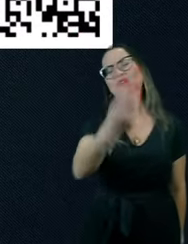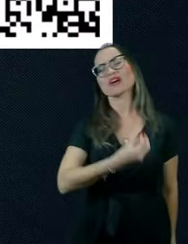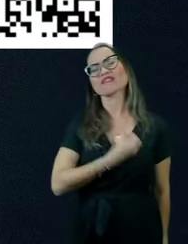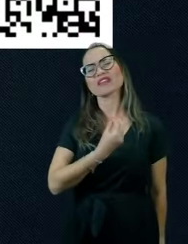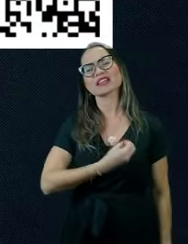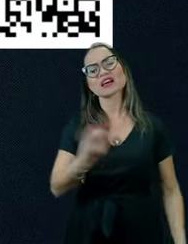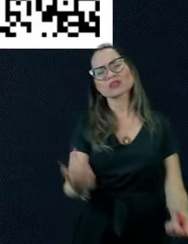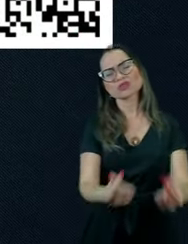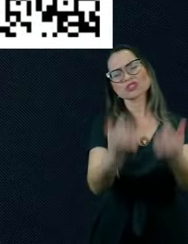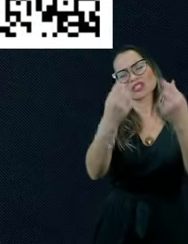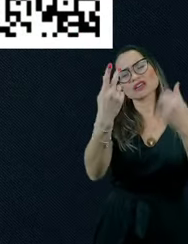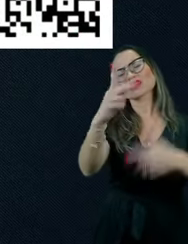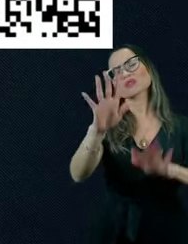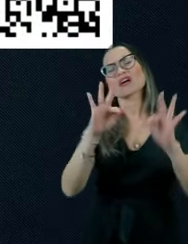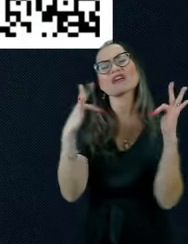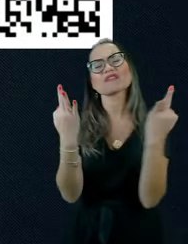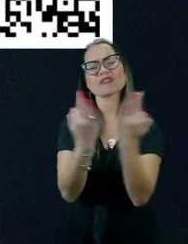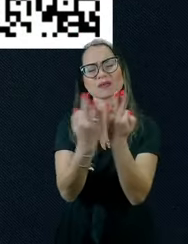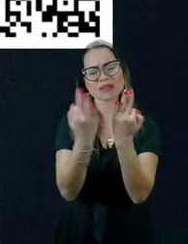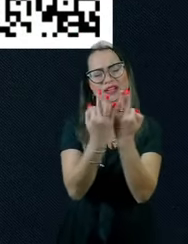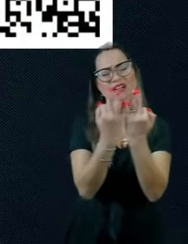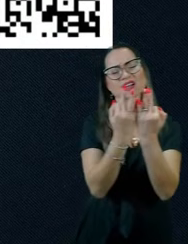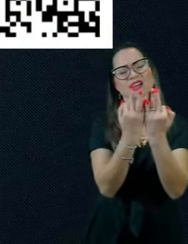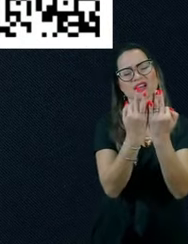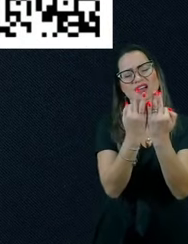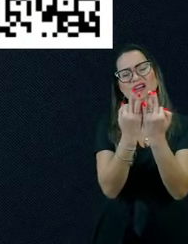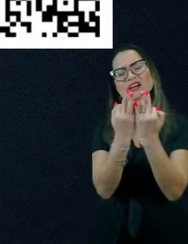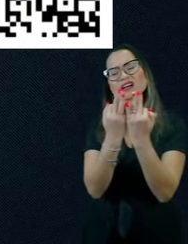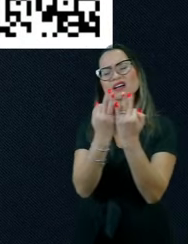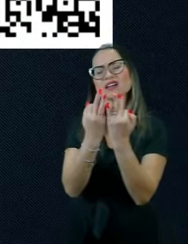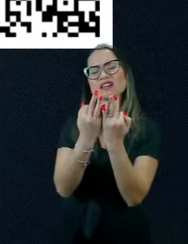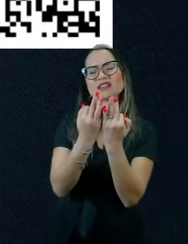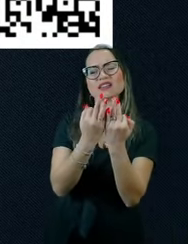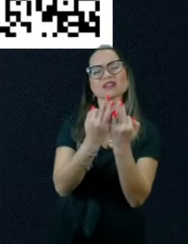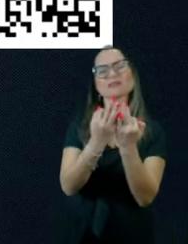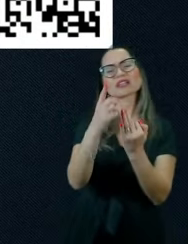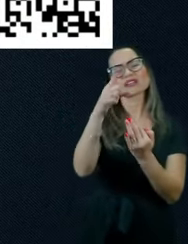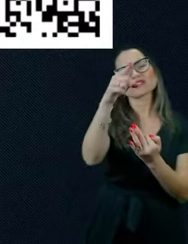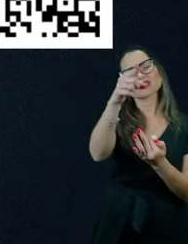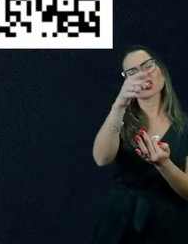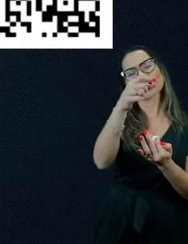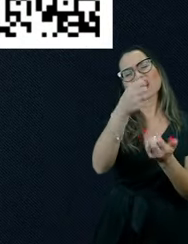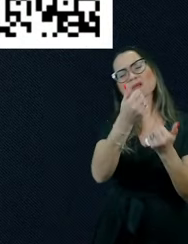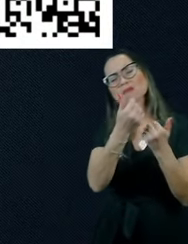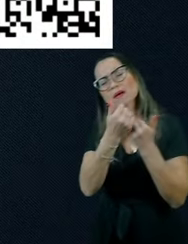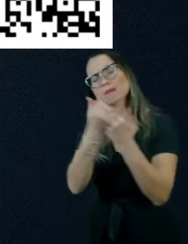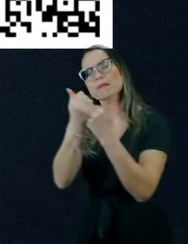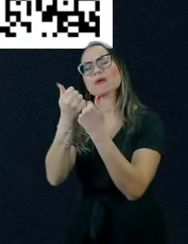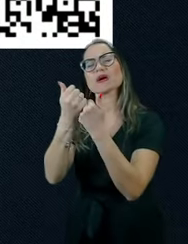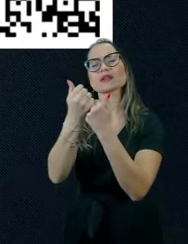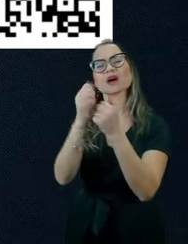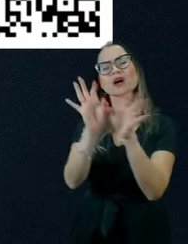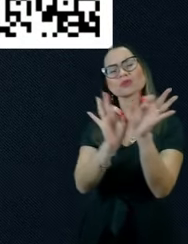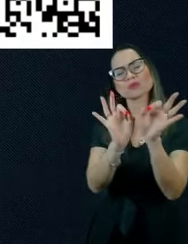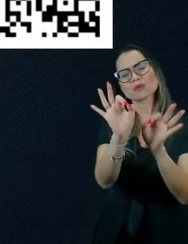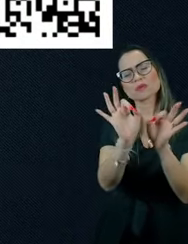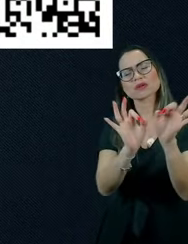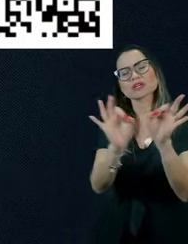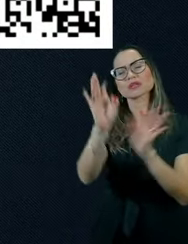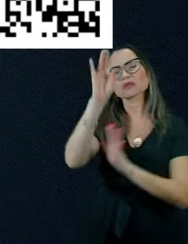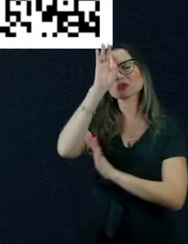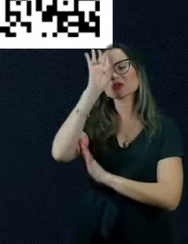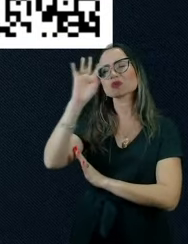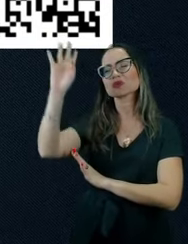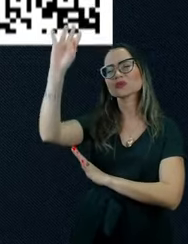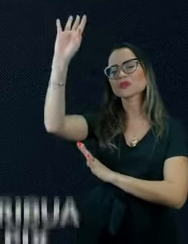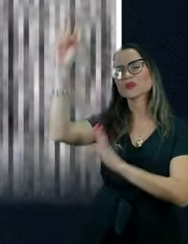na sua família, para que você seja uma sustentadora, uma mantenedora dos projetos e dos sonhos de